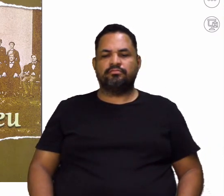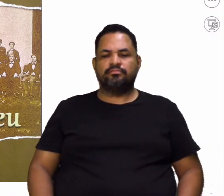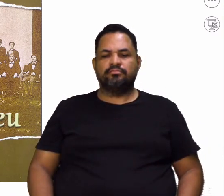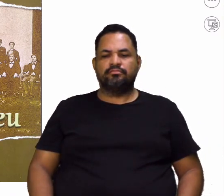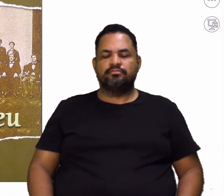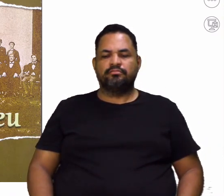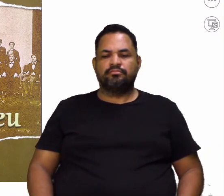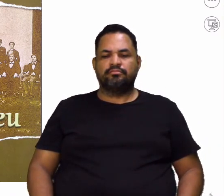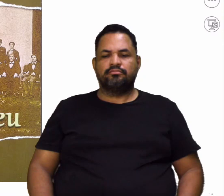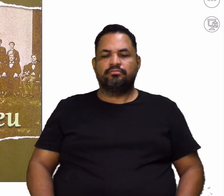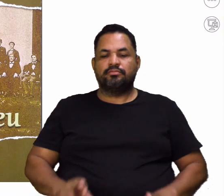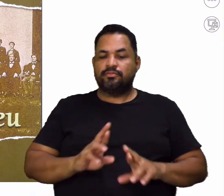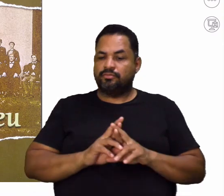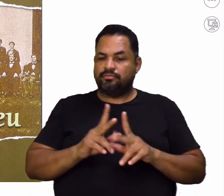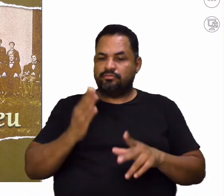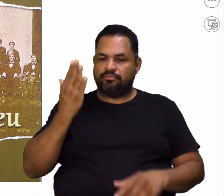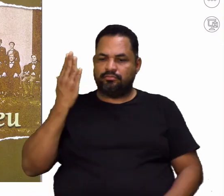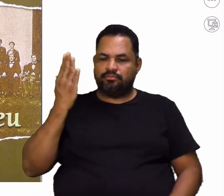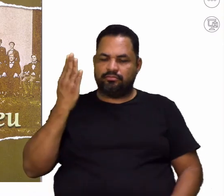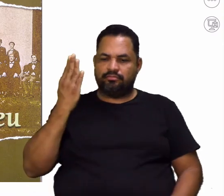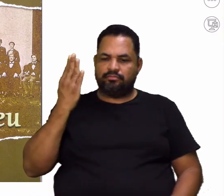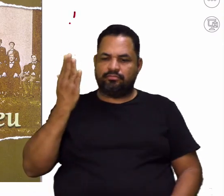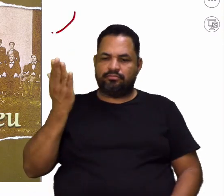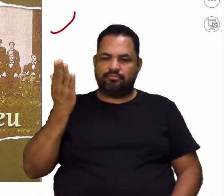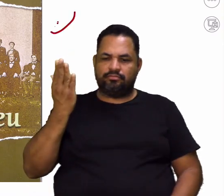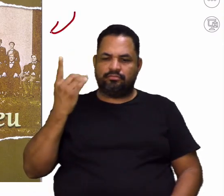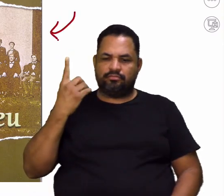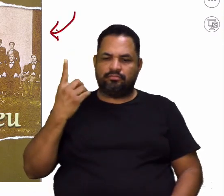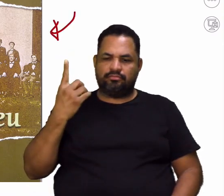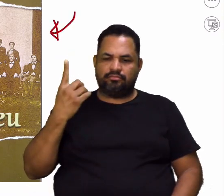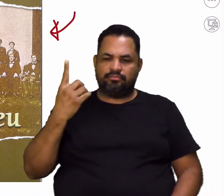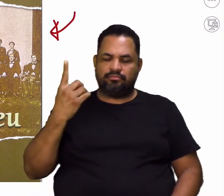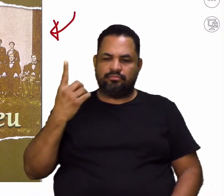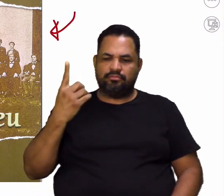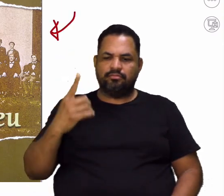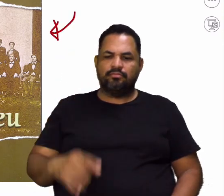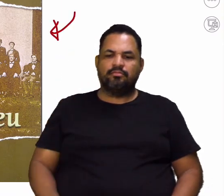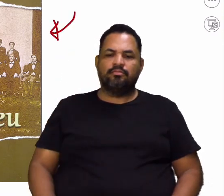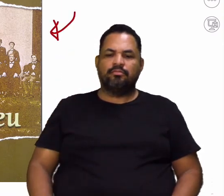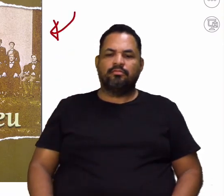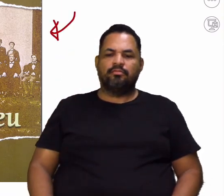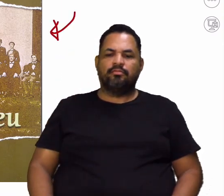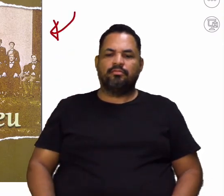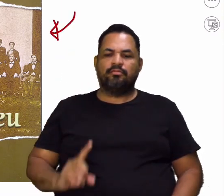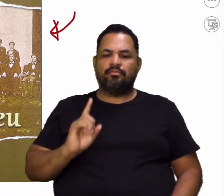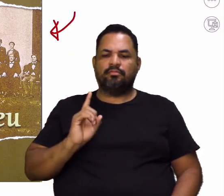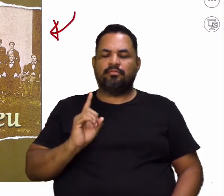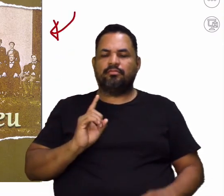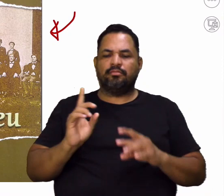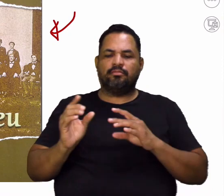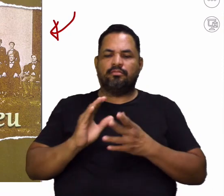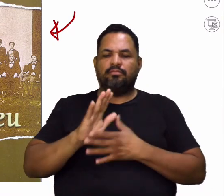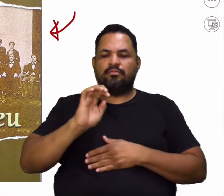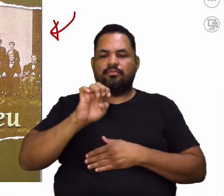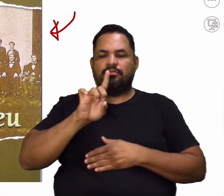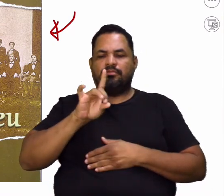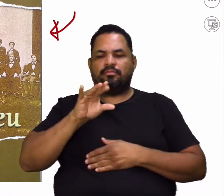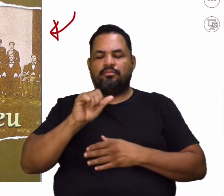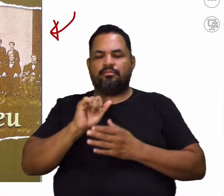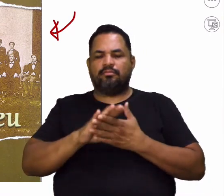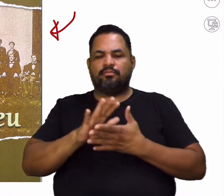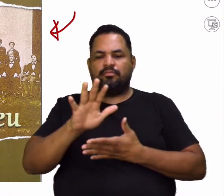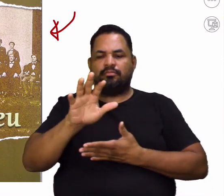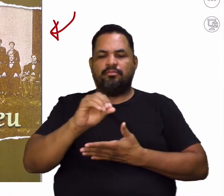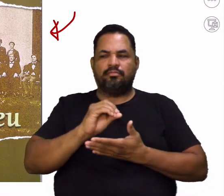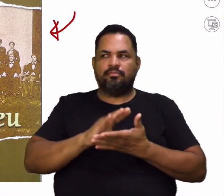completamente diferente cada um cada Editora pegou uma